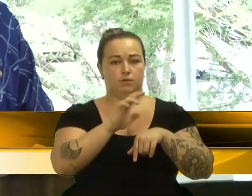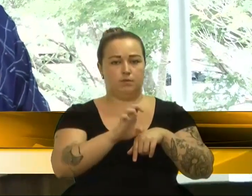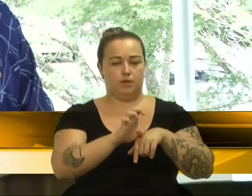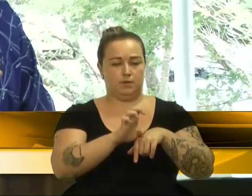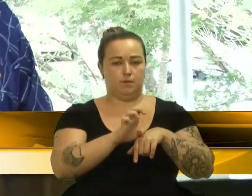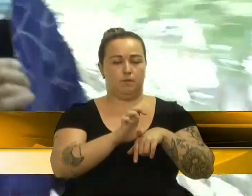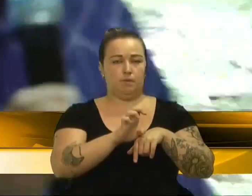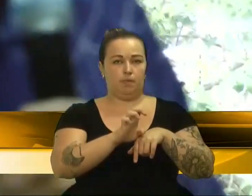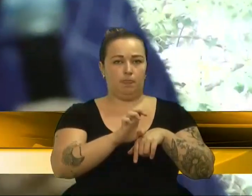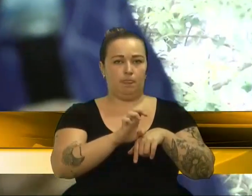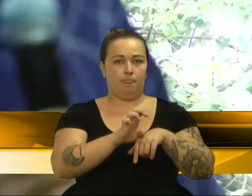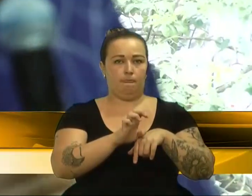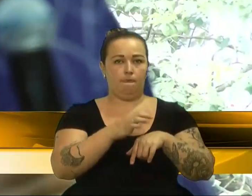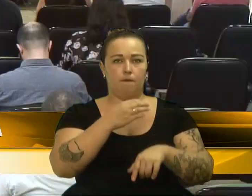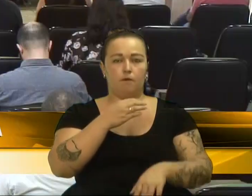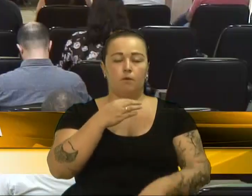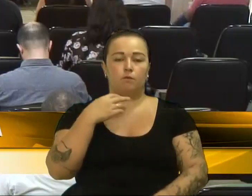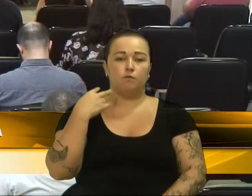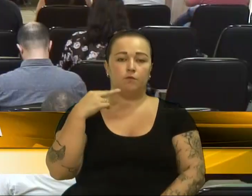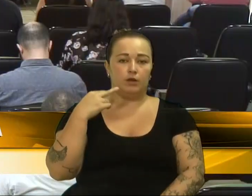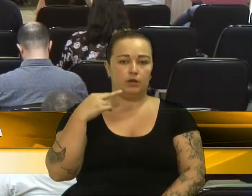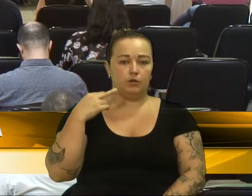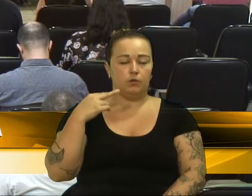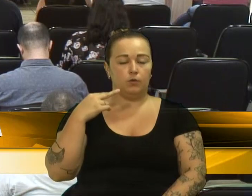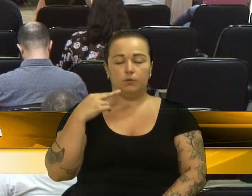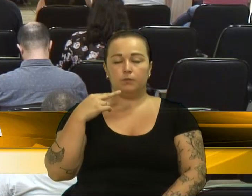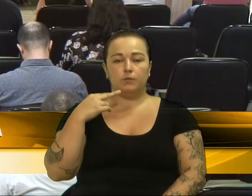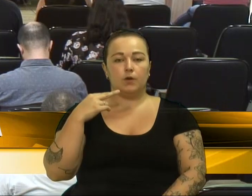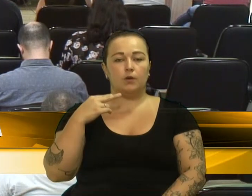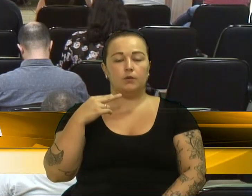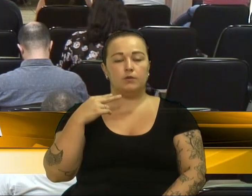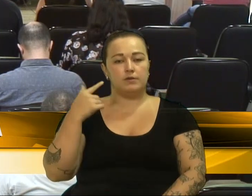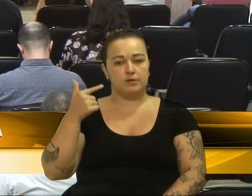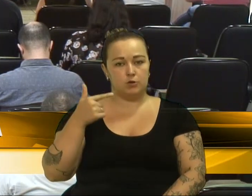Frisso, então, sugeriu uma parceria do município com o Estado,